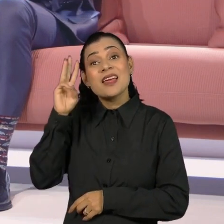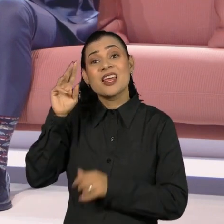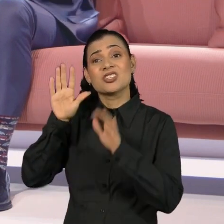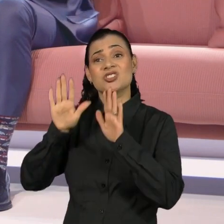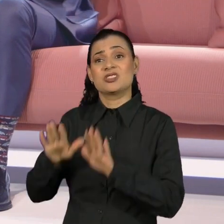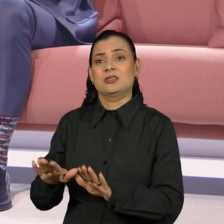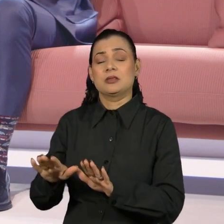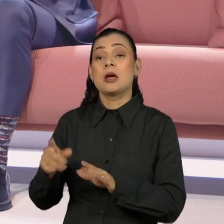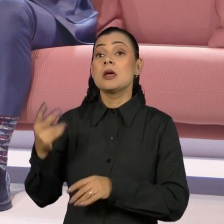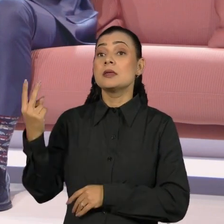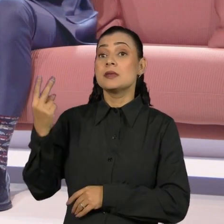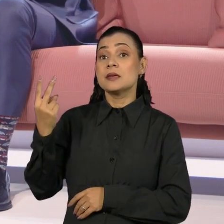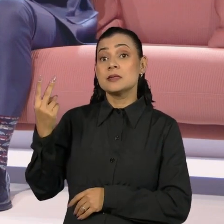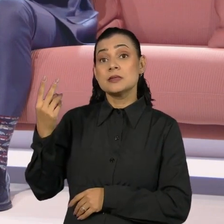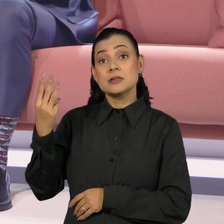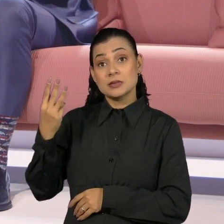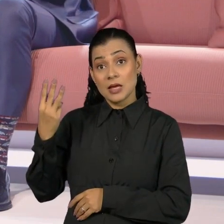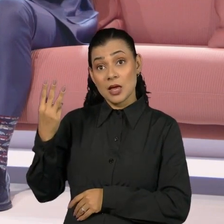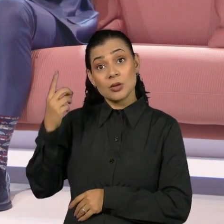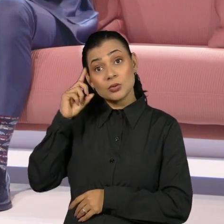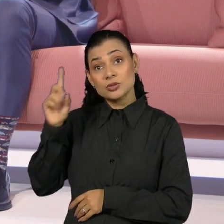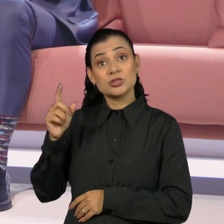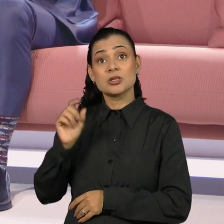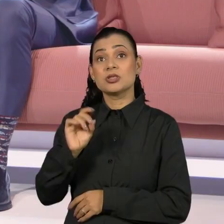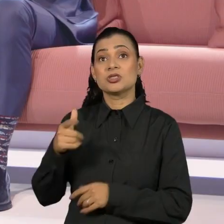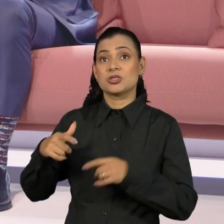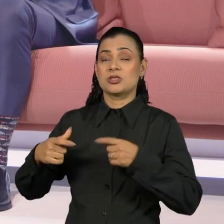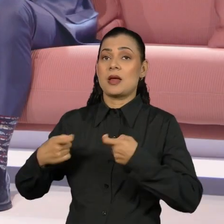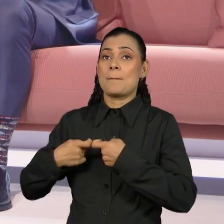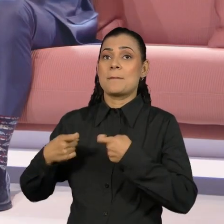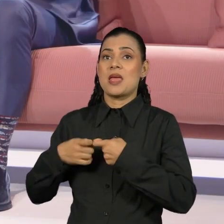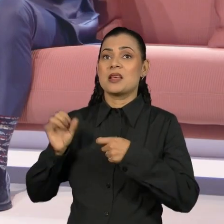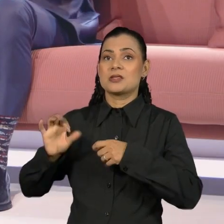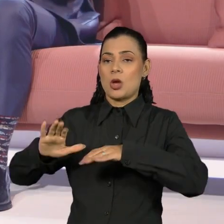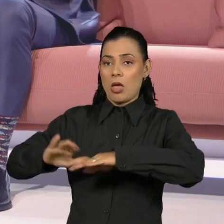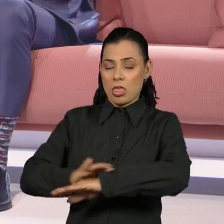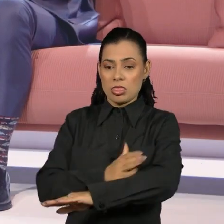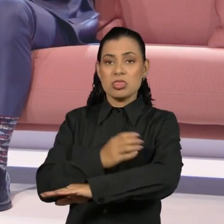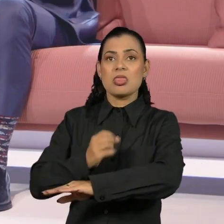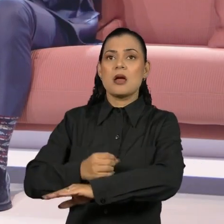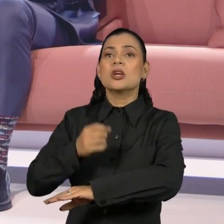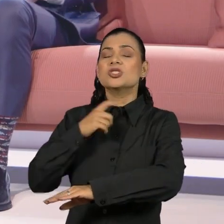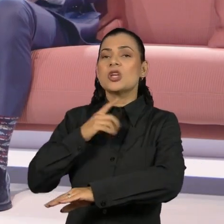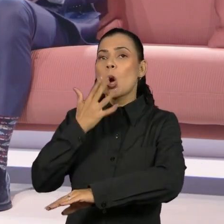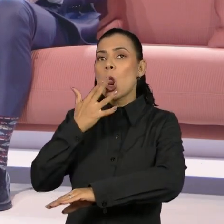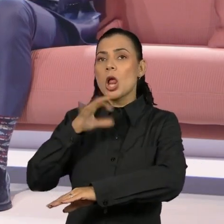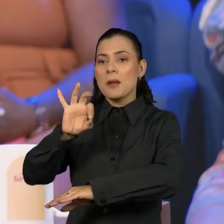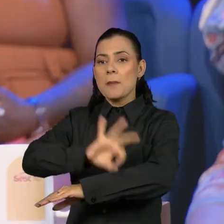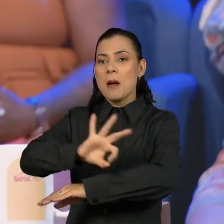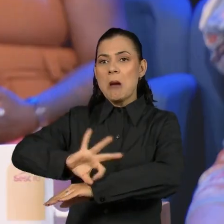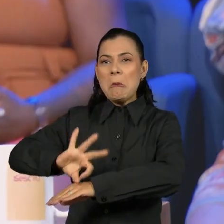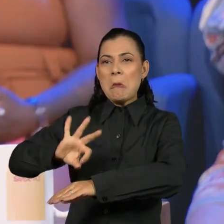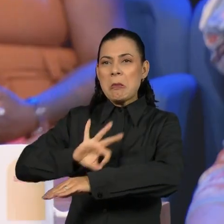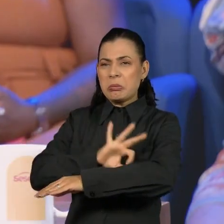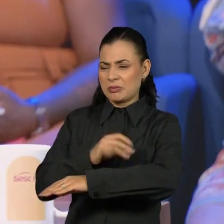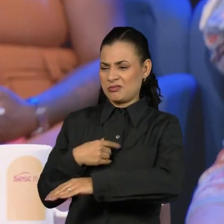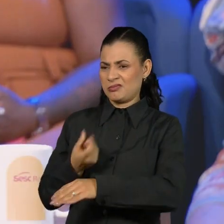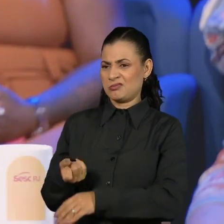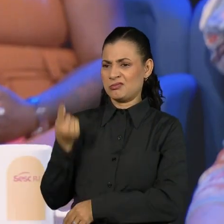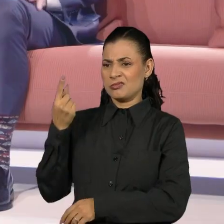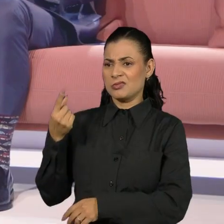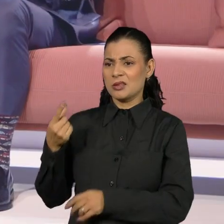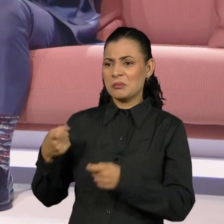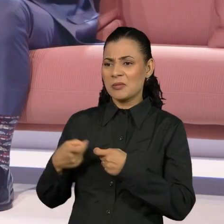Aí, no terceiro dia, só tinha uma meia de bolas, uma meia assim colorida. Puta, mas pôr uma meia dessa,